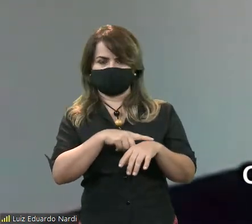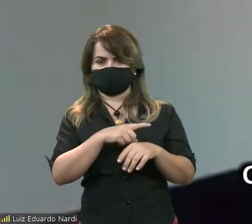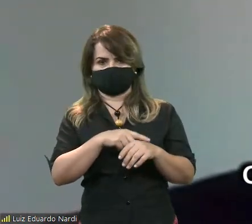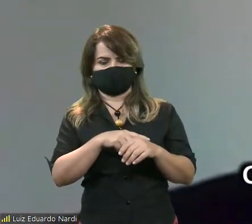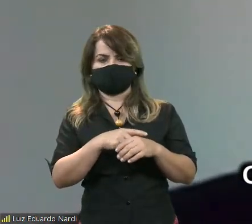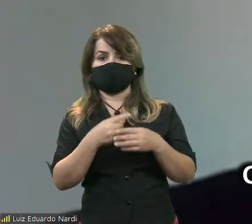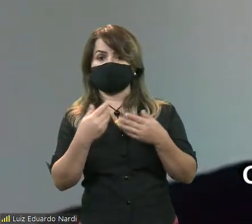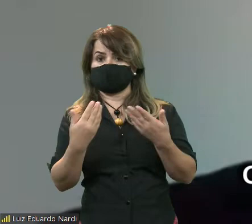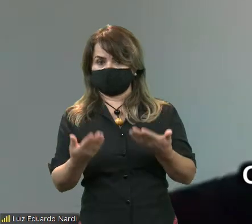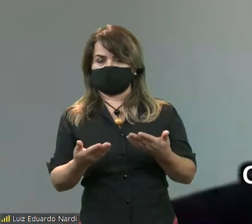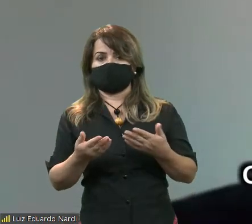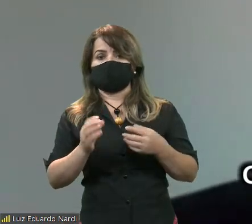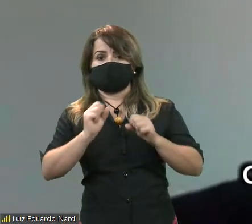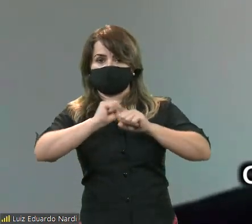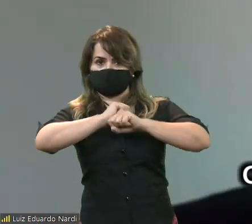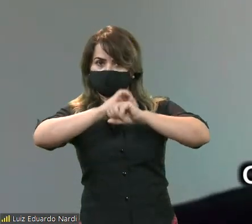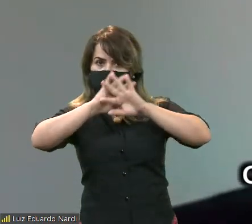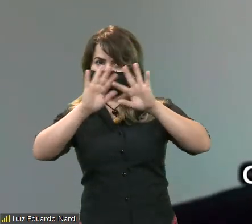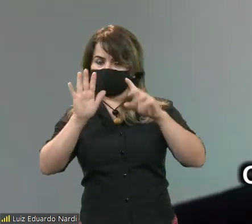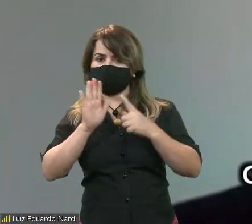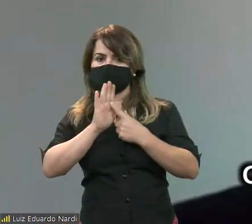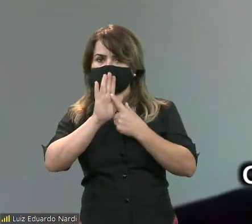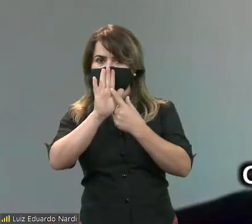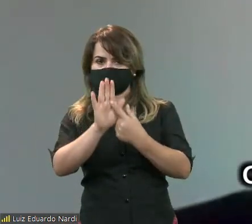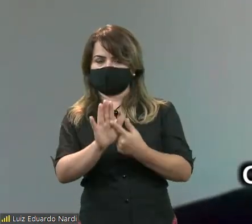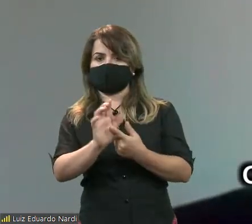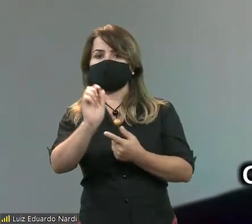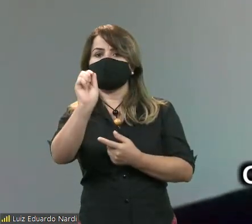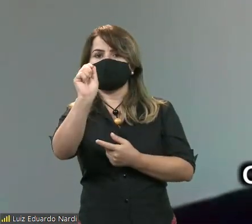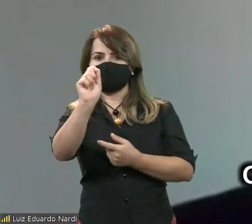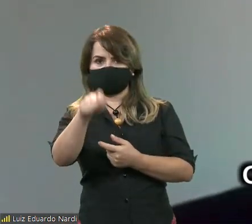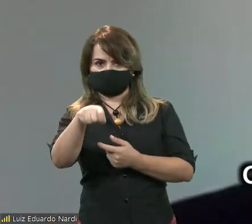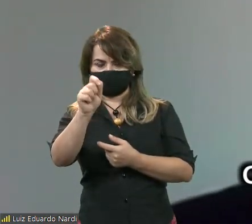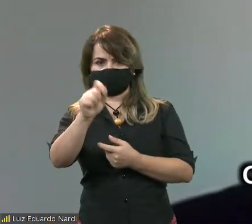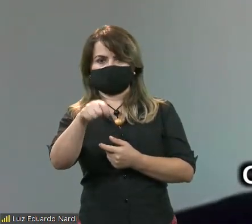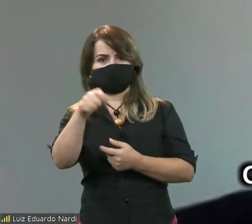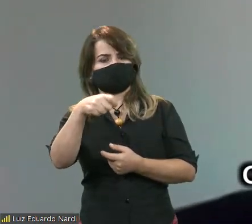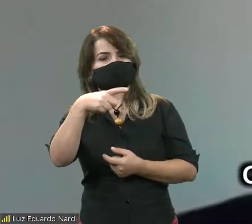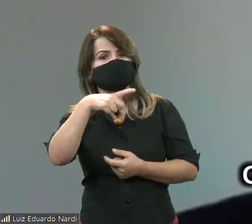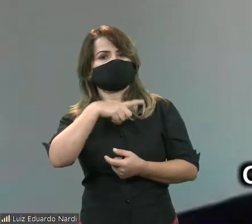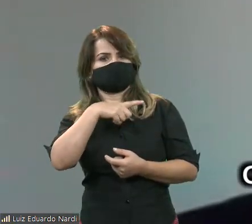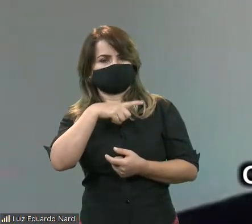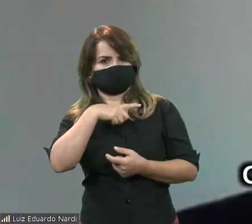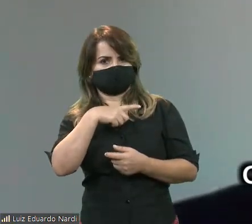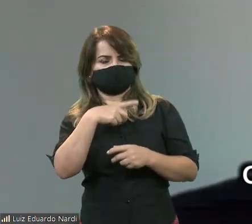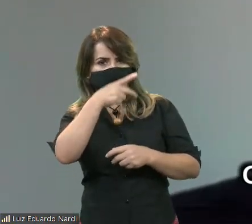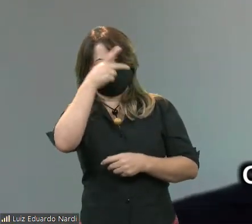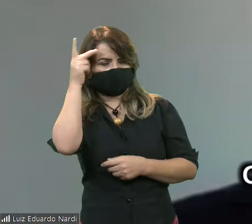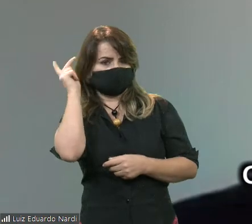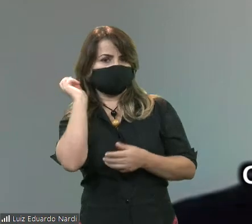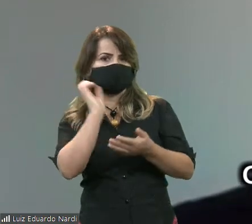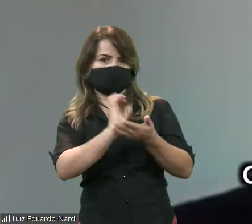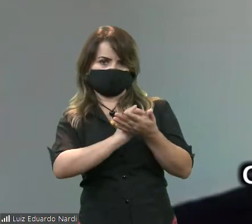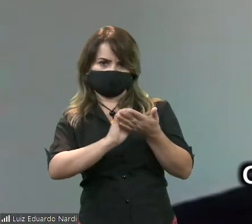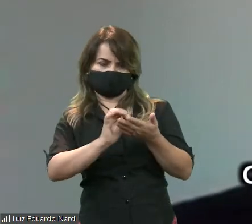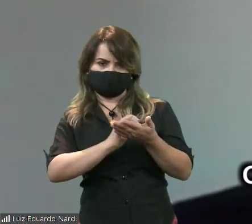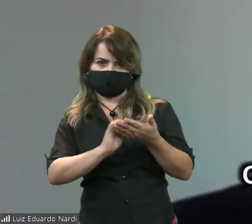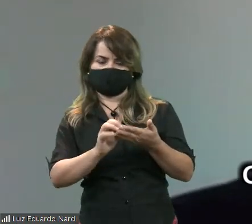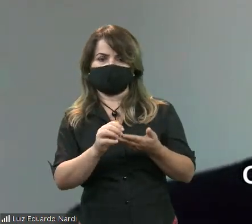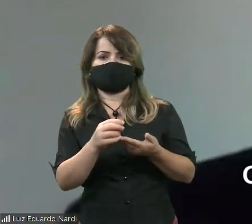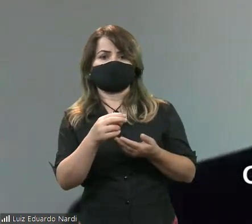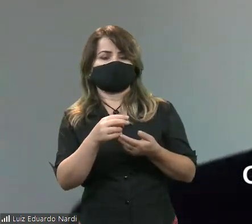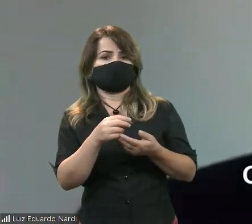clareza. Tem, sim, restrições de secretários. É evidente que tem.